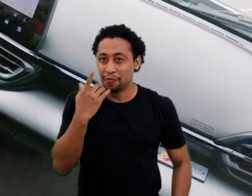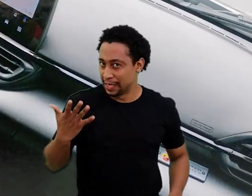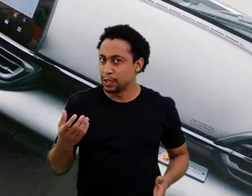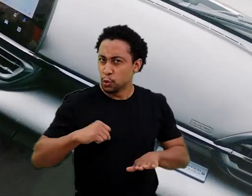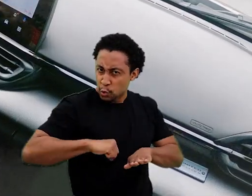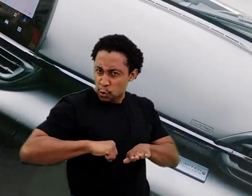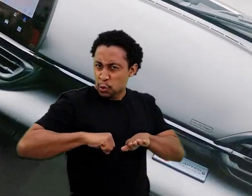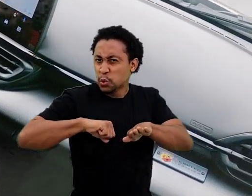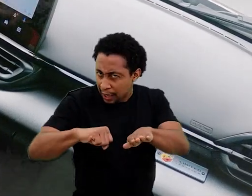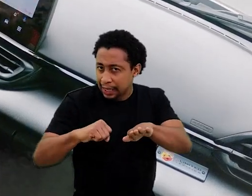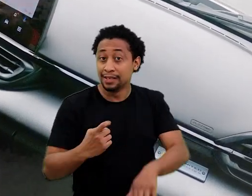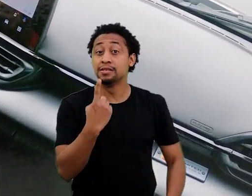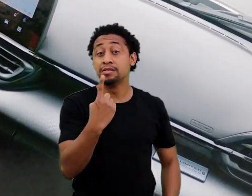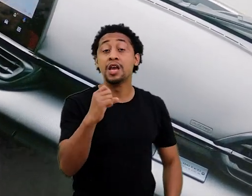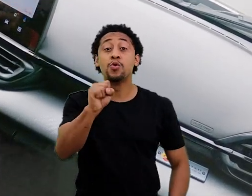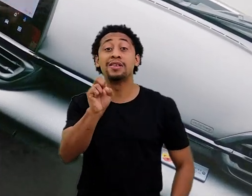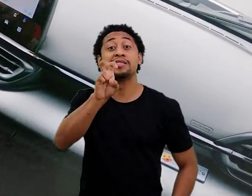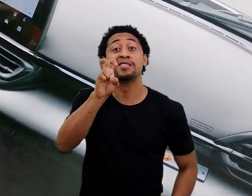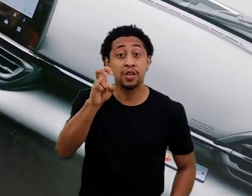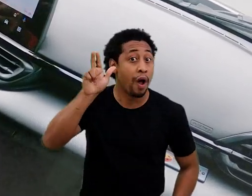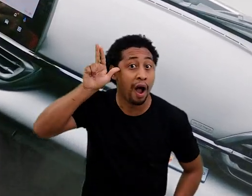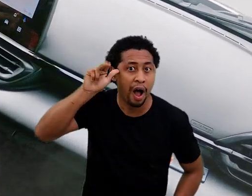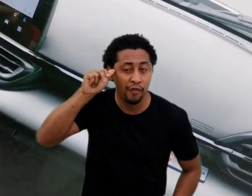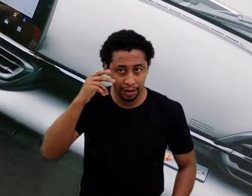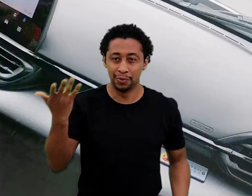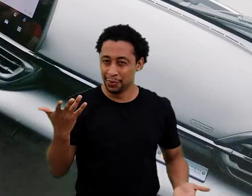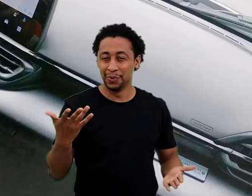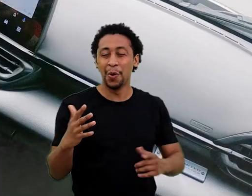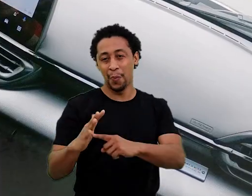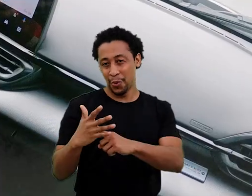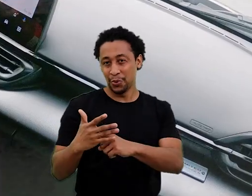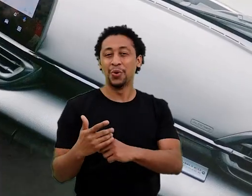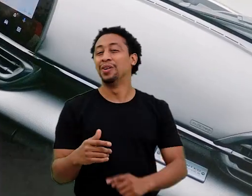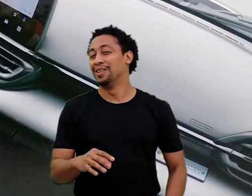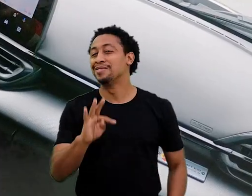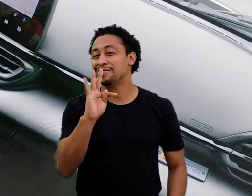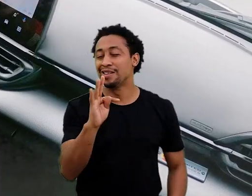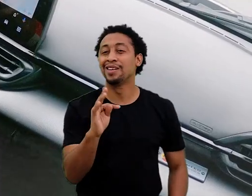185 cavalos desse motor T270 Multi-Air 3.